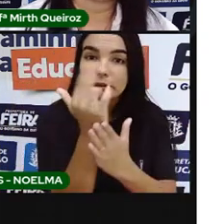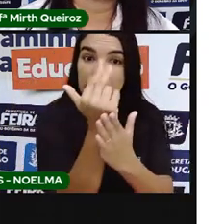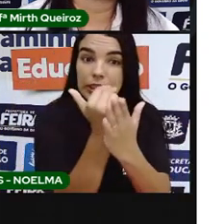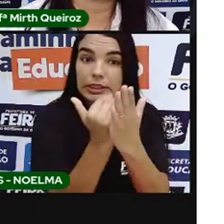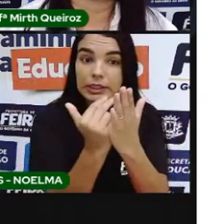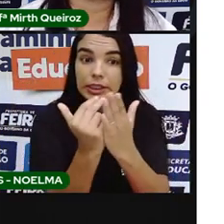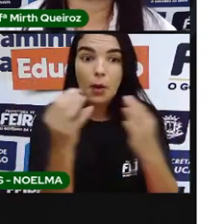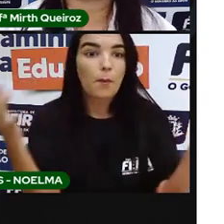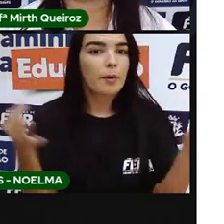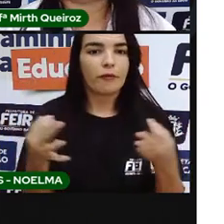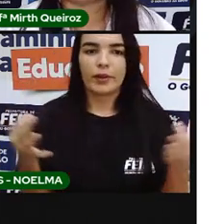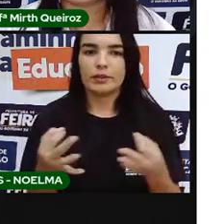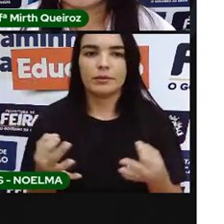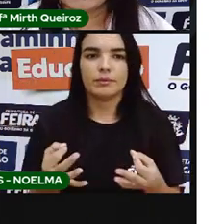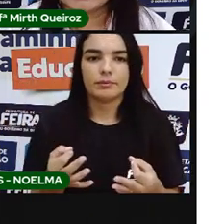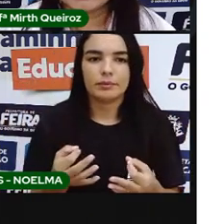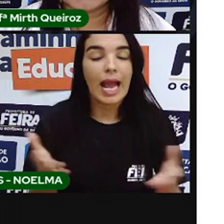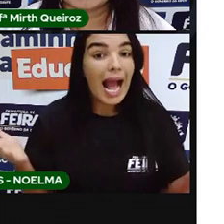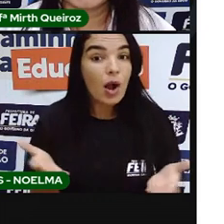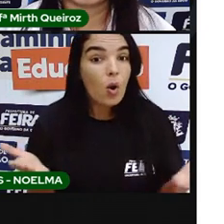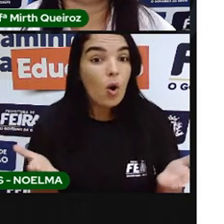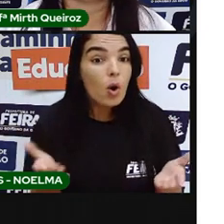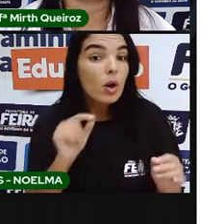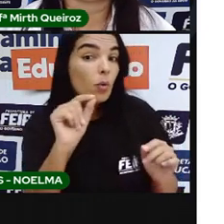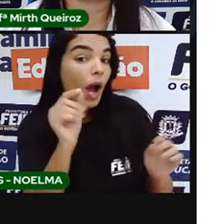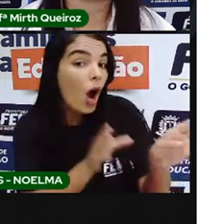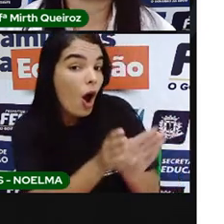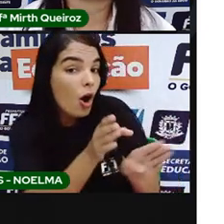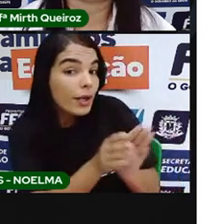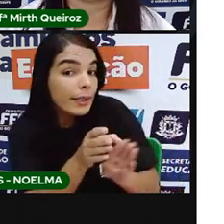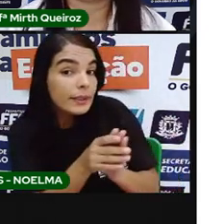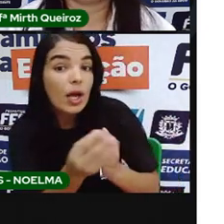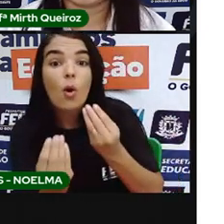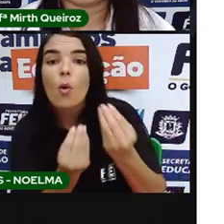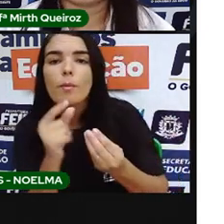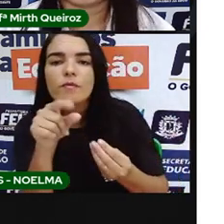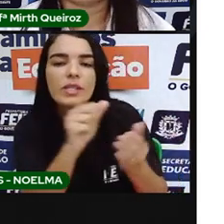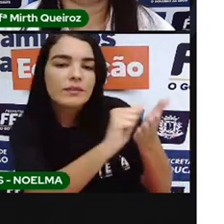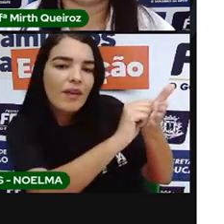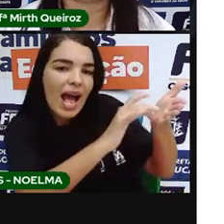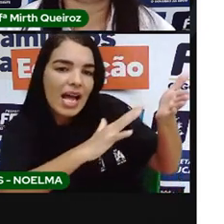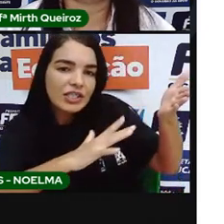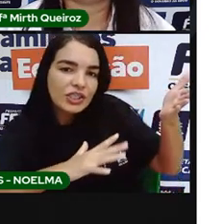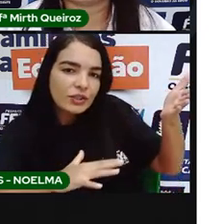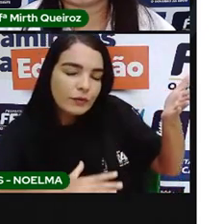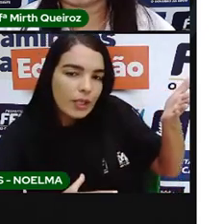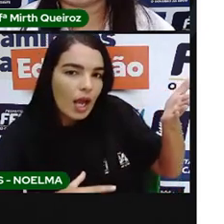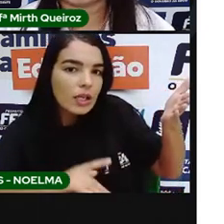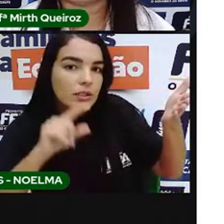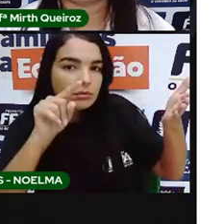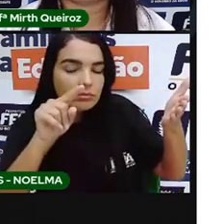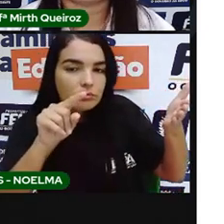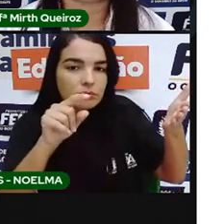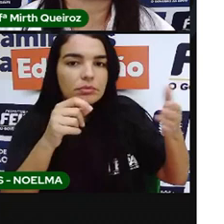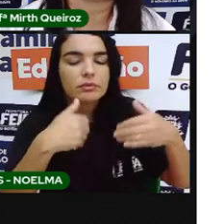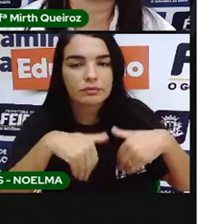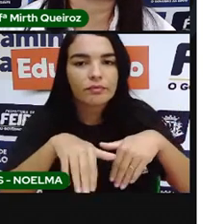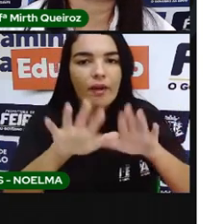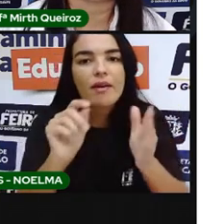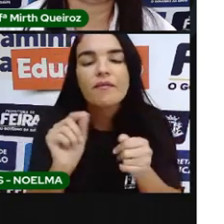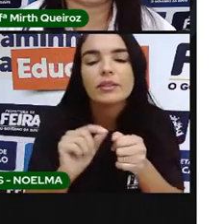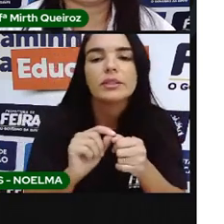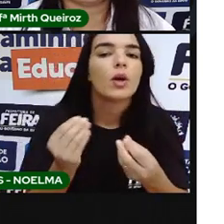o quê que vocês vão fazer com tudo isso nós temos aqui com a atividade que tá aí no nosso tipo de atividade de